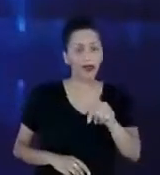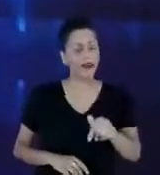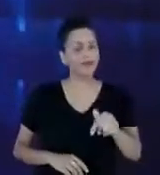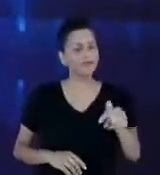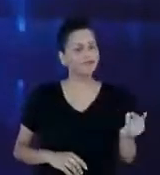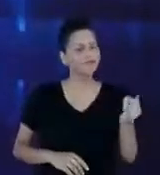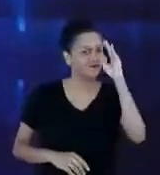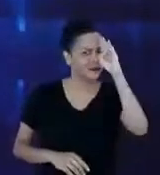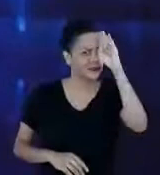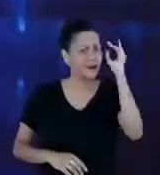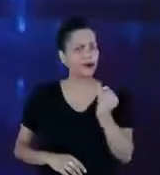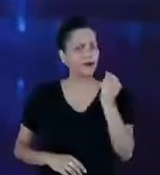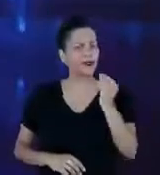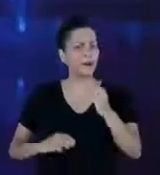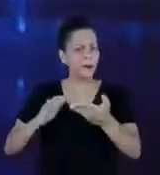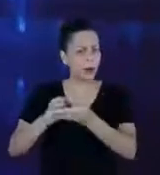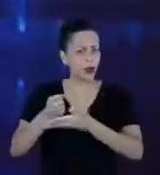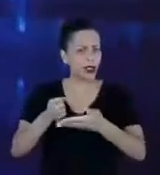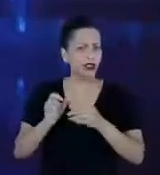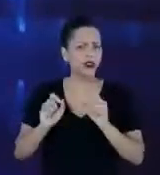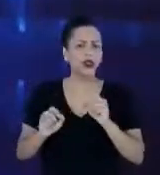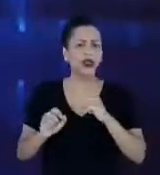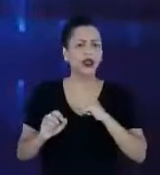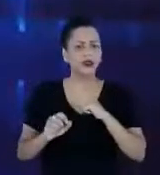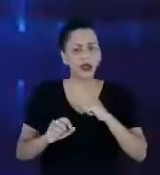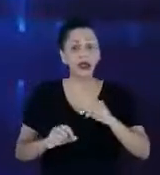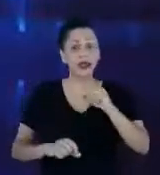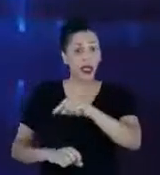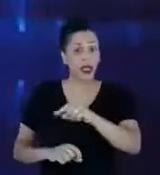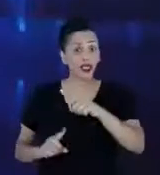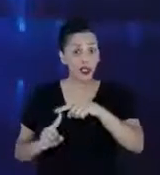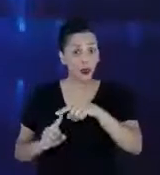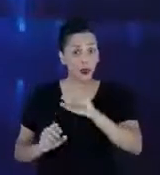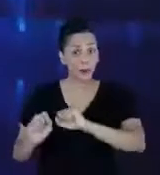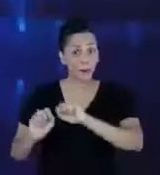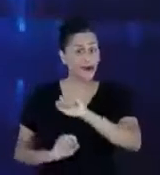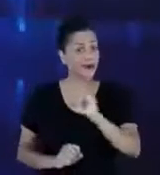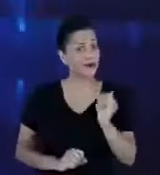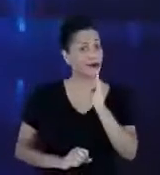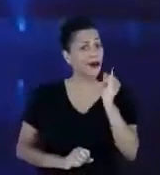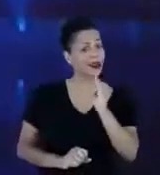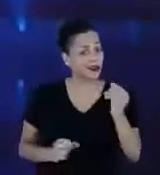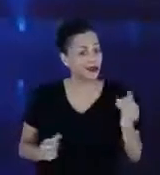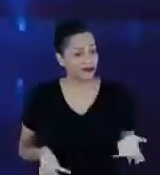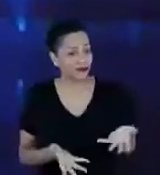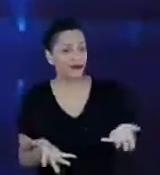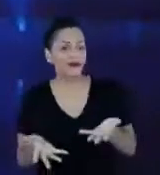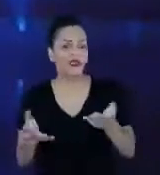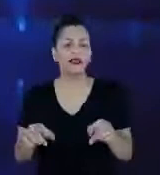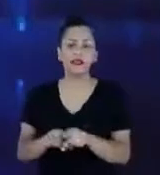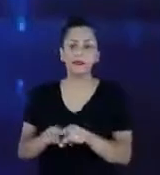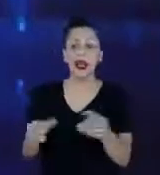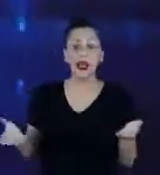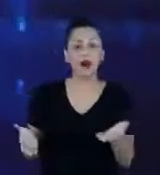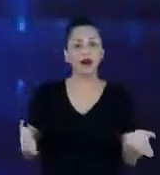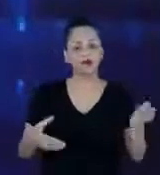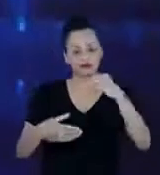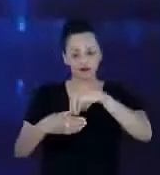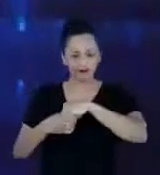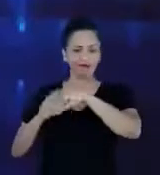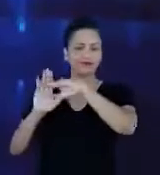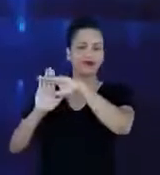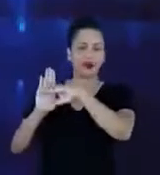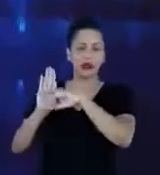praticam inovação. Esse tipo de empresa tem sido importante para o desenvolvimento. E agora, trazer isso para dentro dos programas de